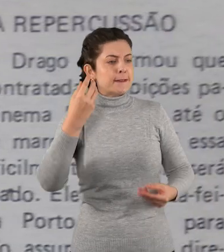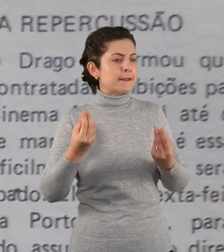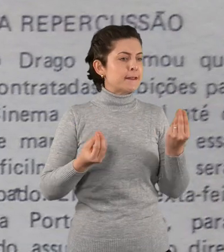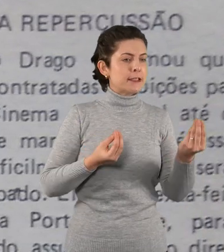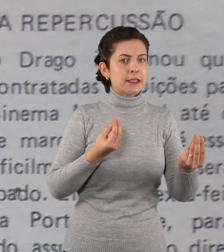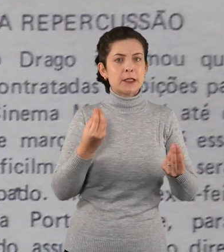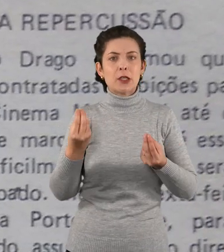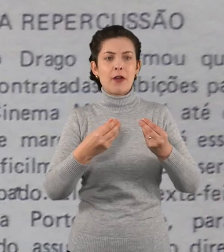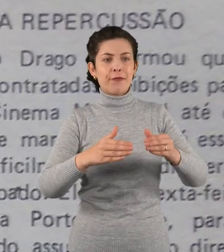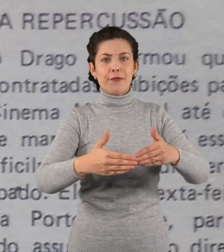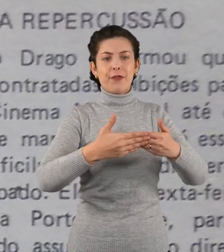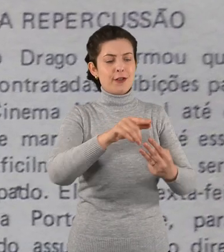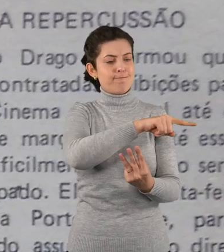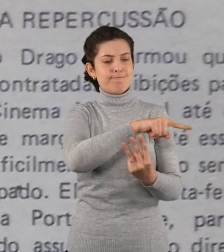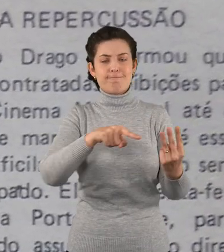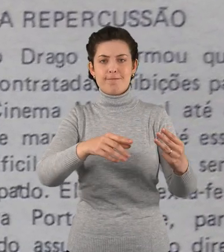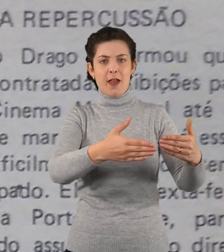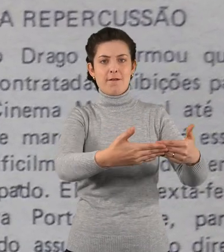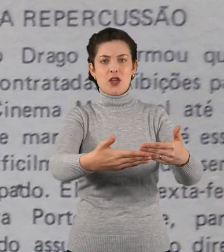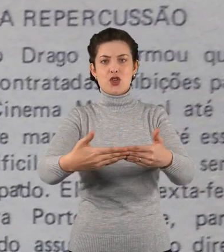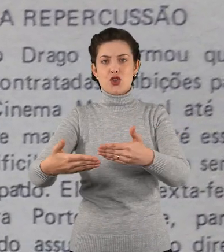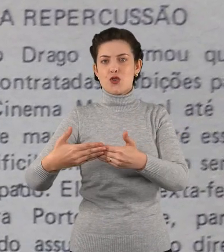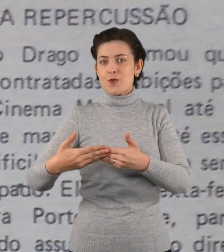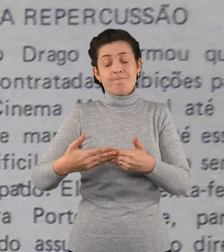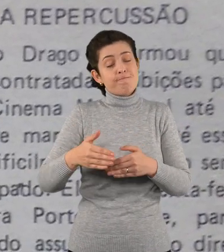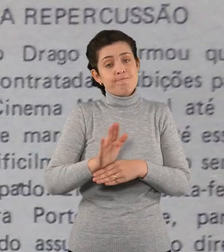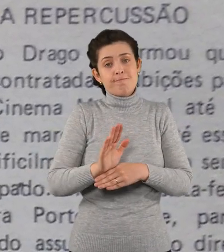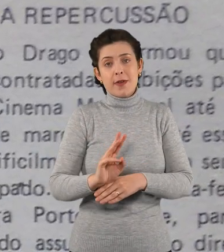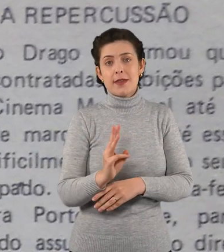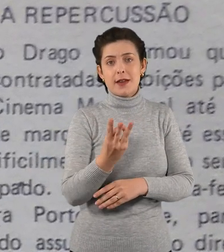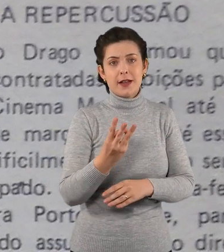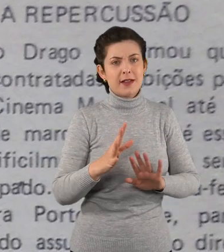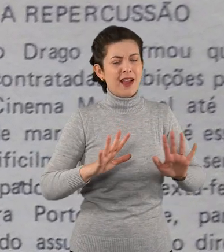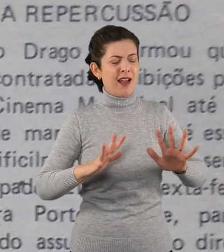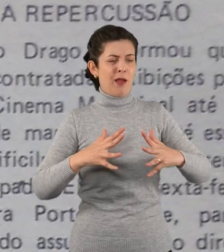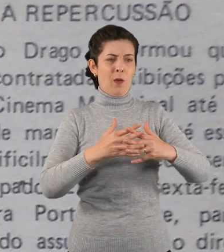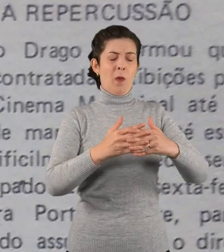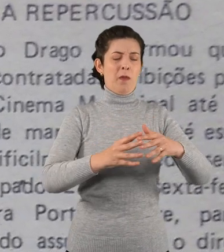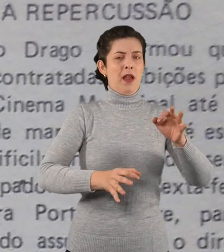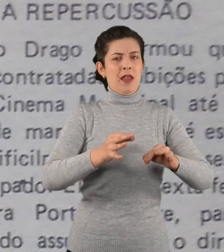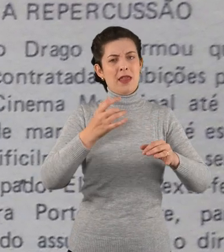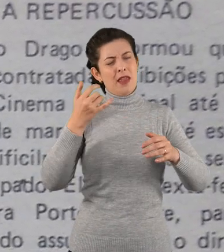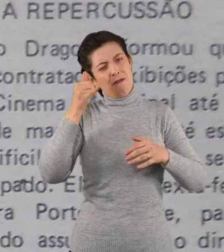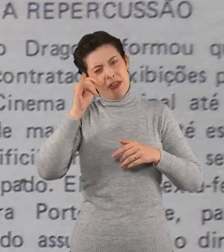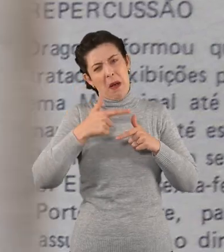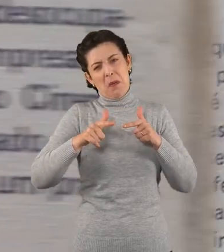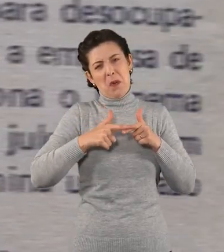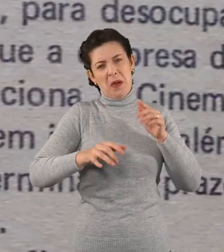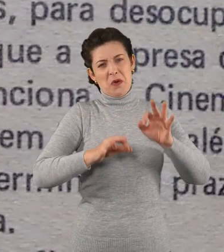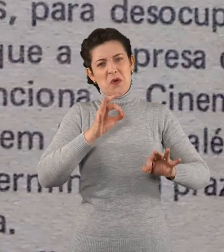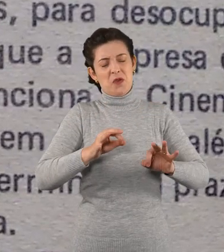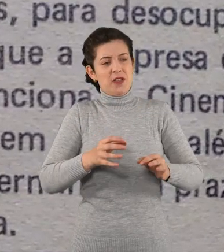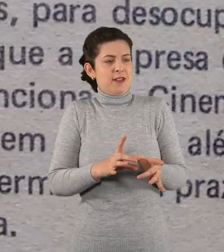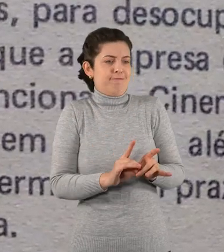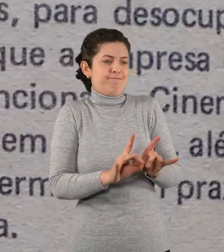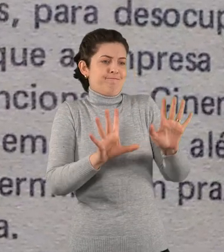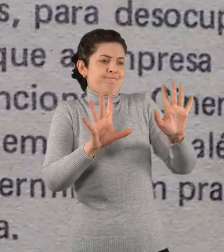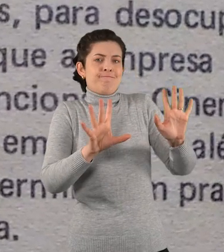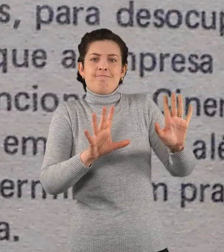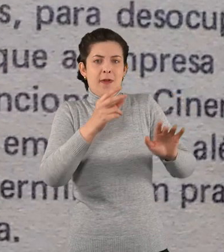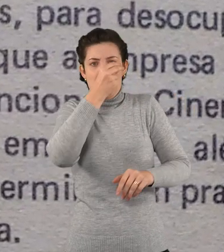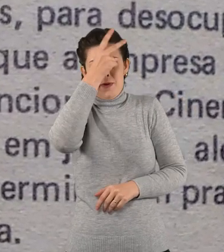ser renovado, Joaquim pensa sobre a possibilidade de fechar os 3 cinemas de sua administração. A fim de não se complicar com a